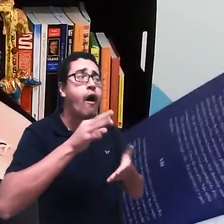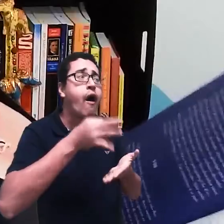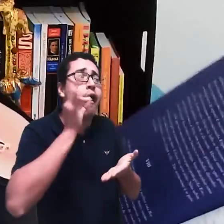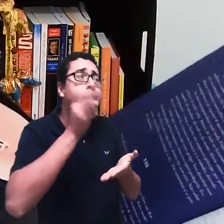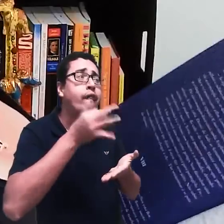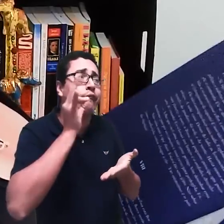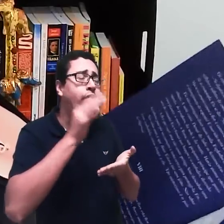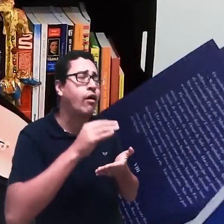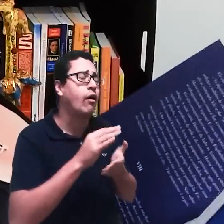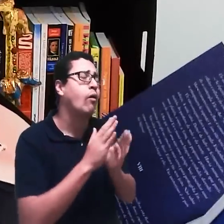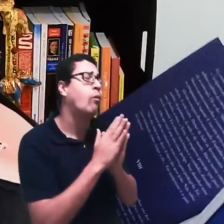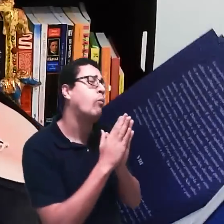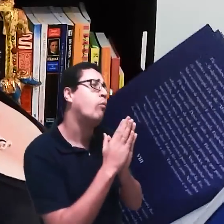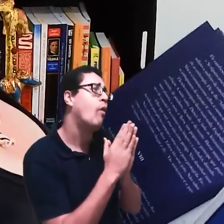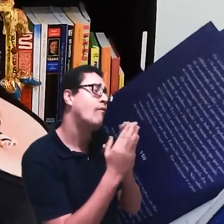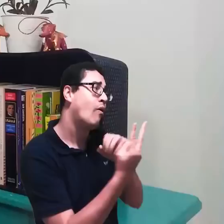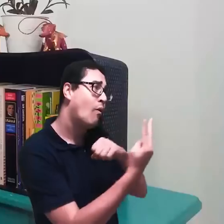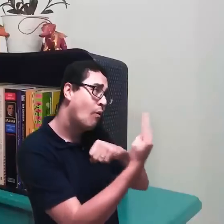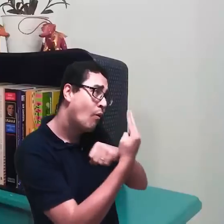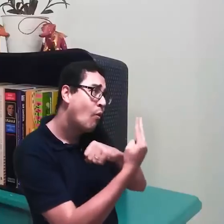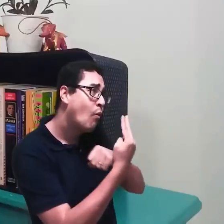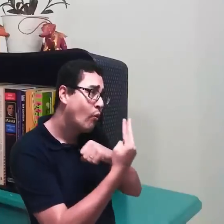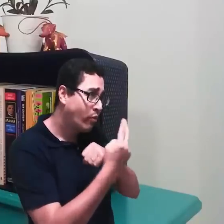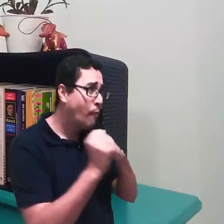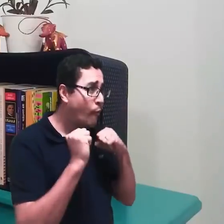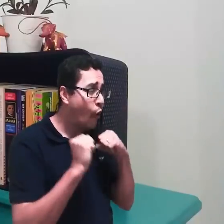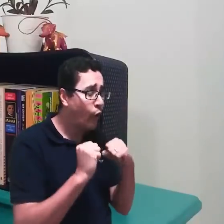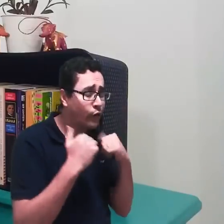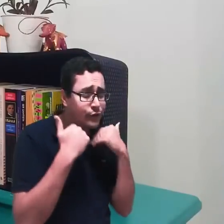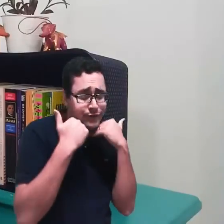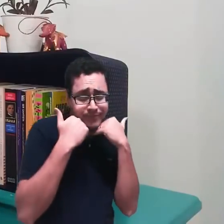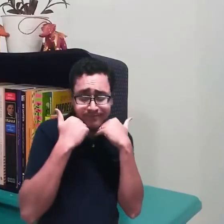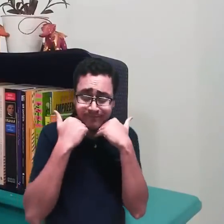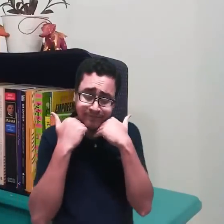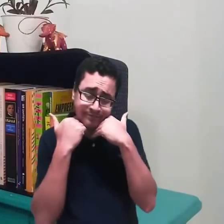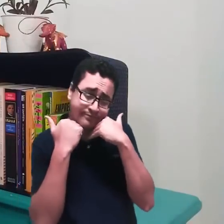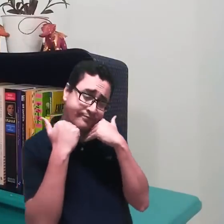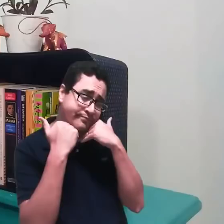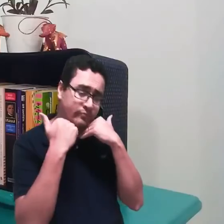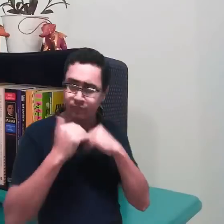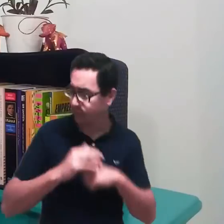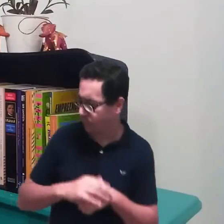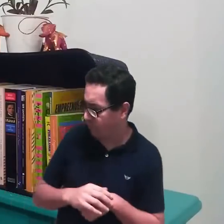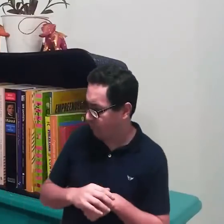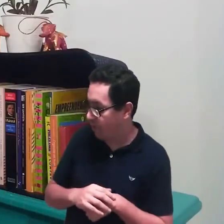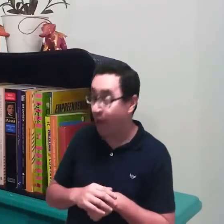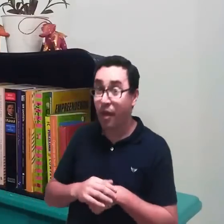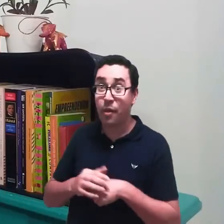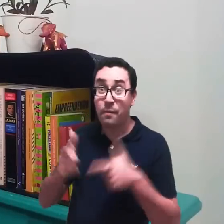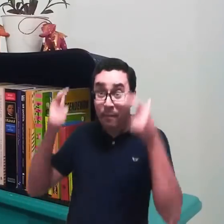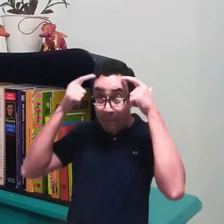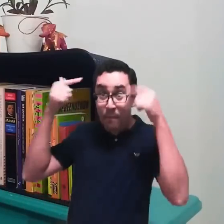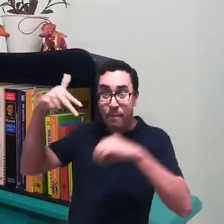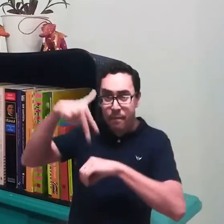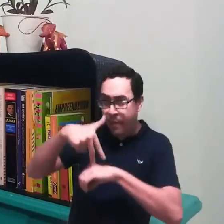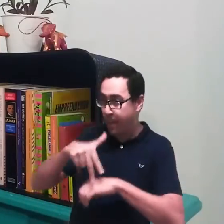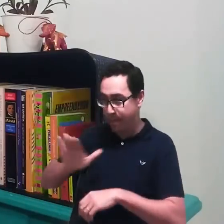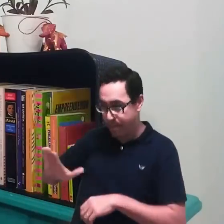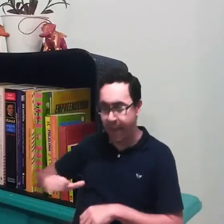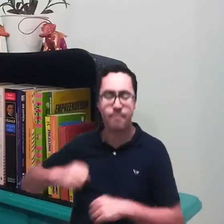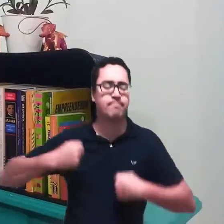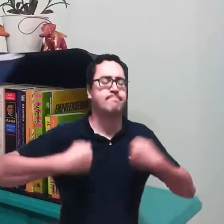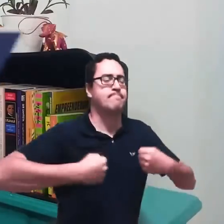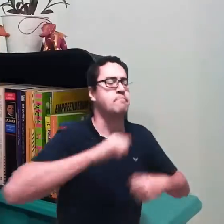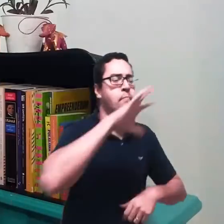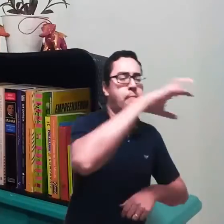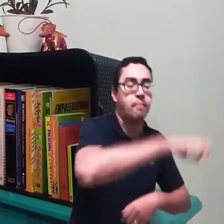acrescentou. Poderia cuidar de mim? O Pequeno Príncipe, confuso, foi buscar um regador com água fresca e